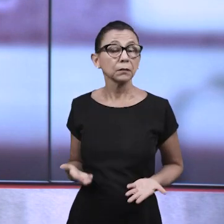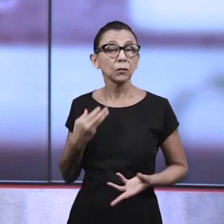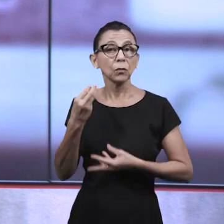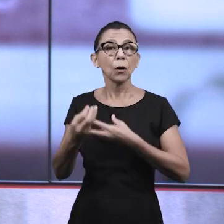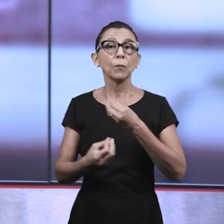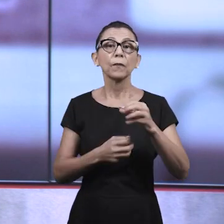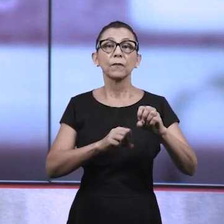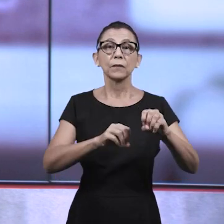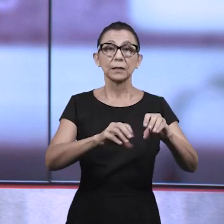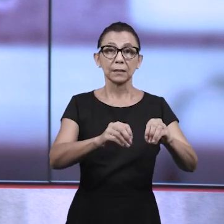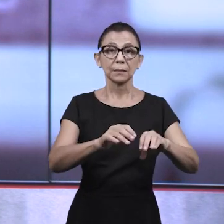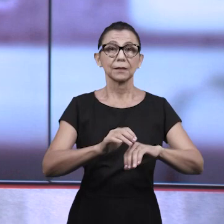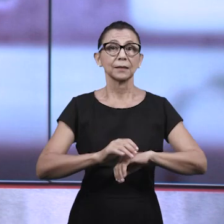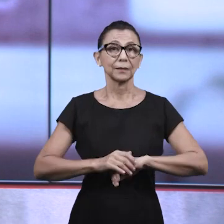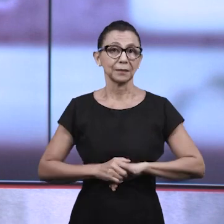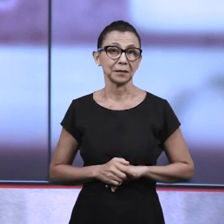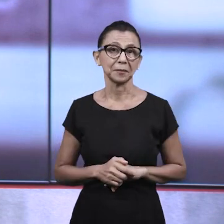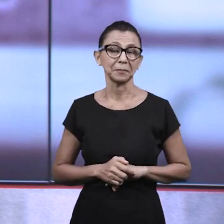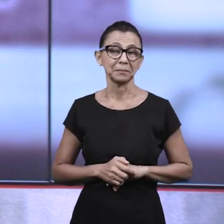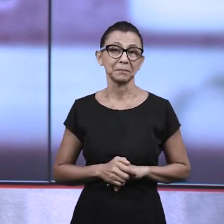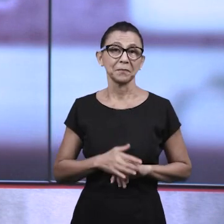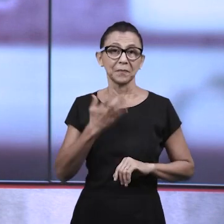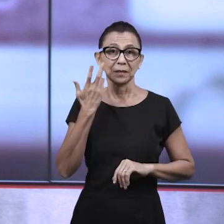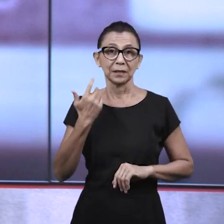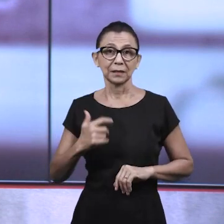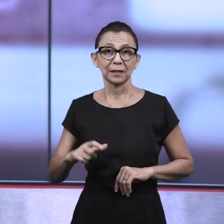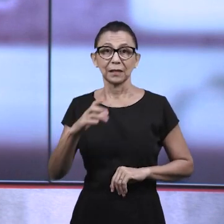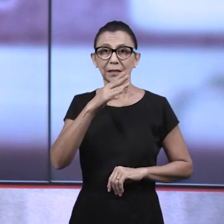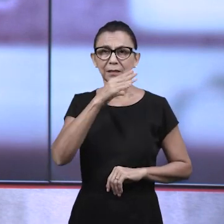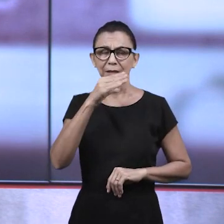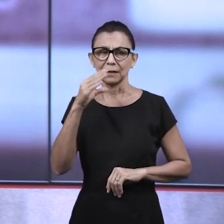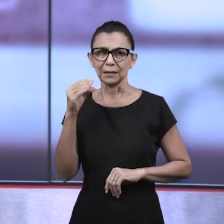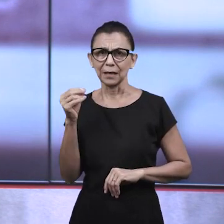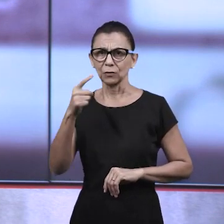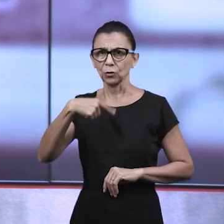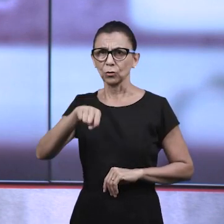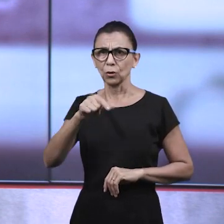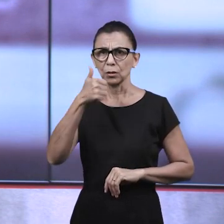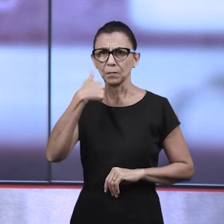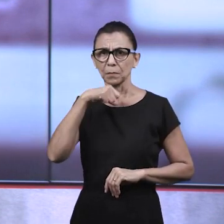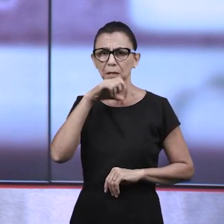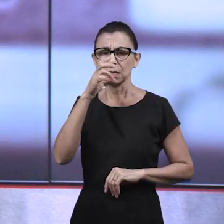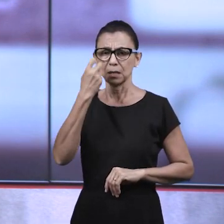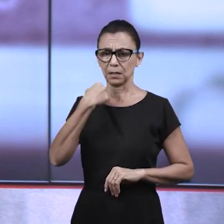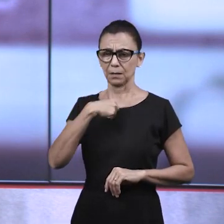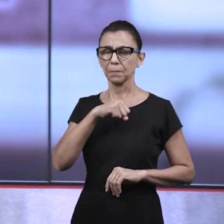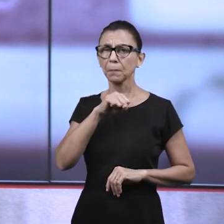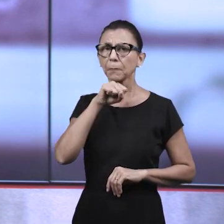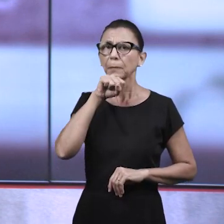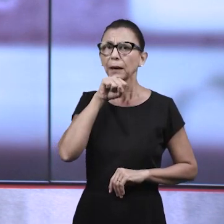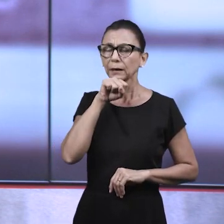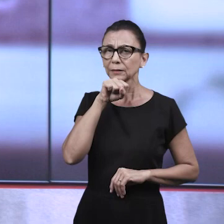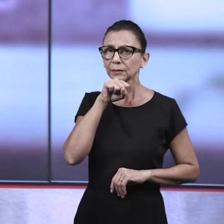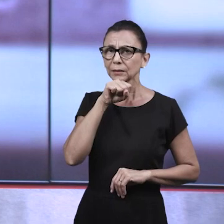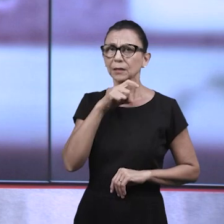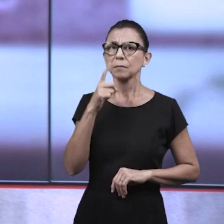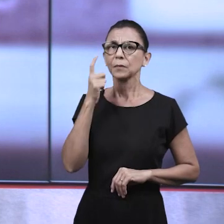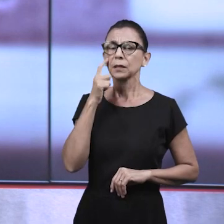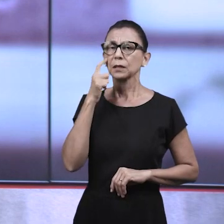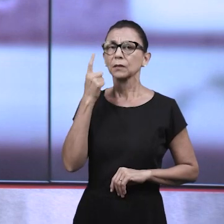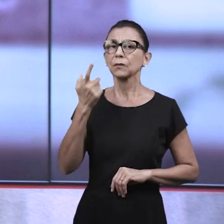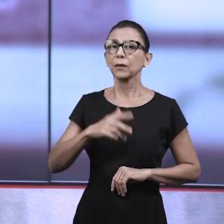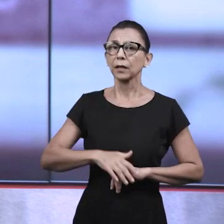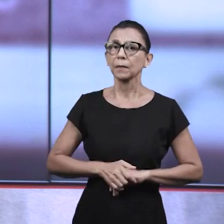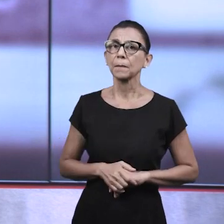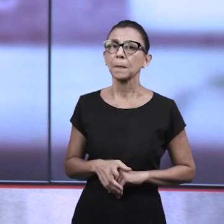das crianças e adolescentes, já pensamos que tudo que diz respeito a elas, a começar pelo